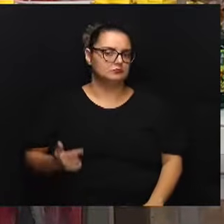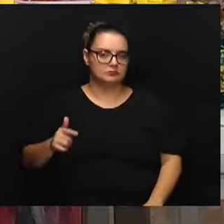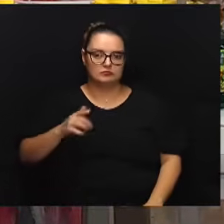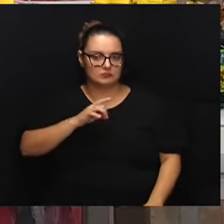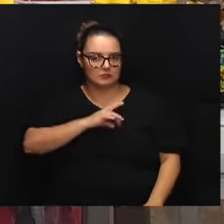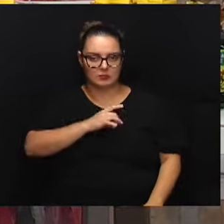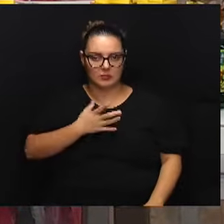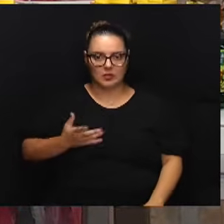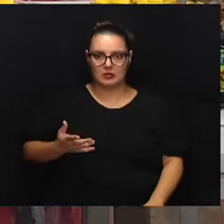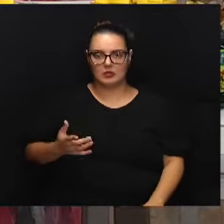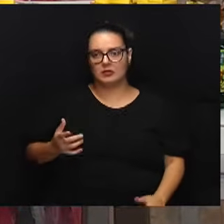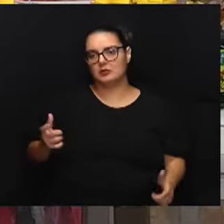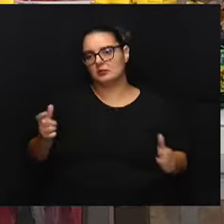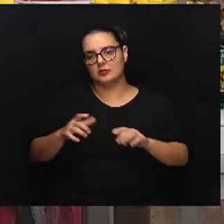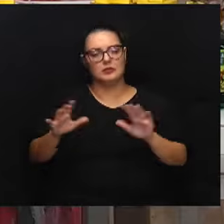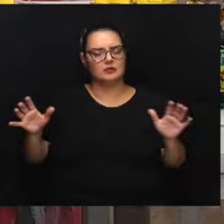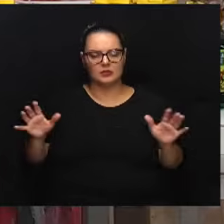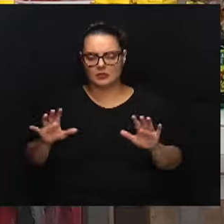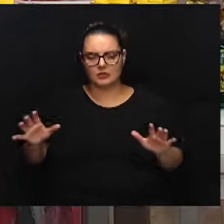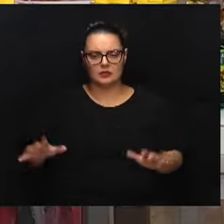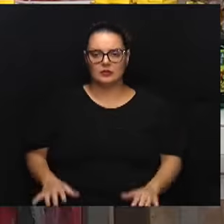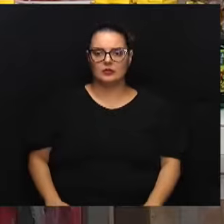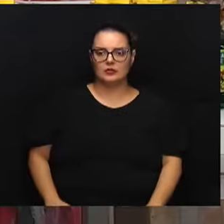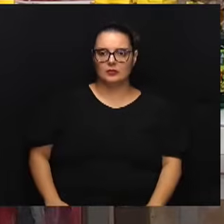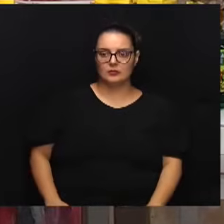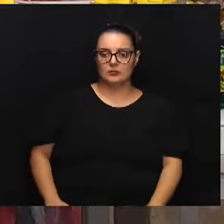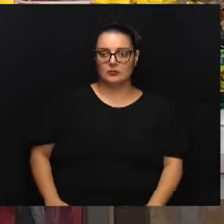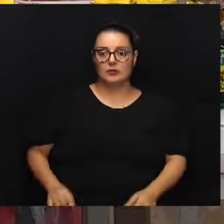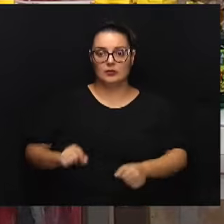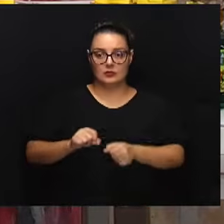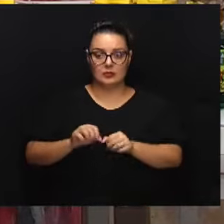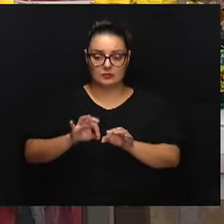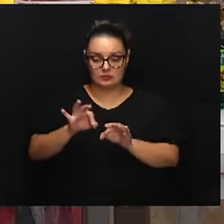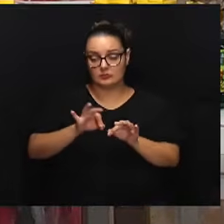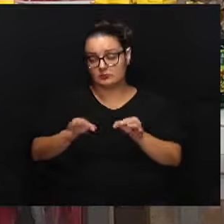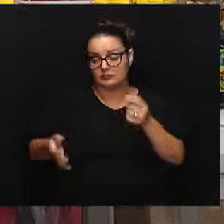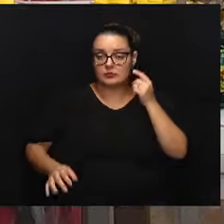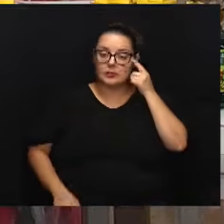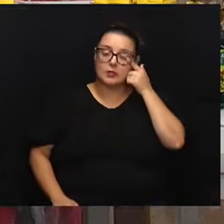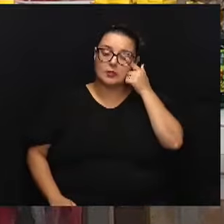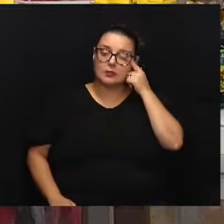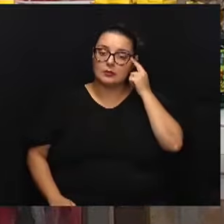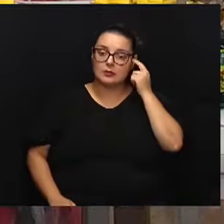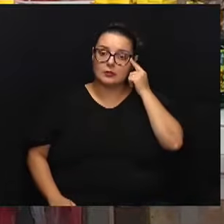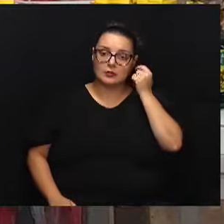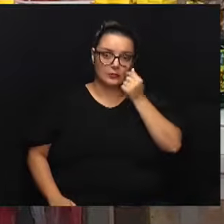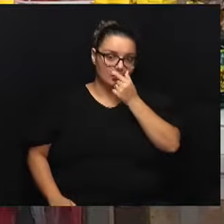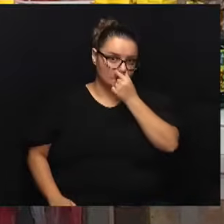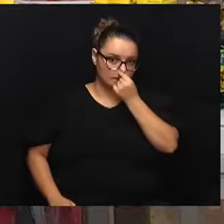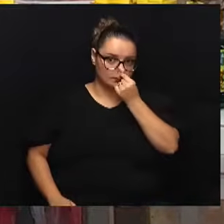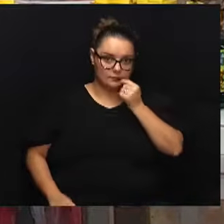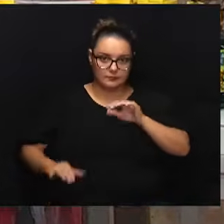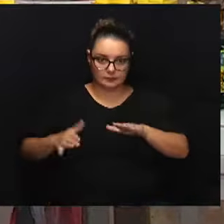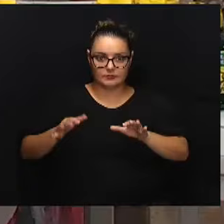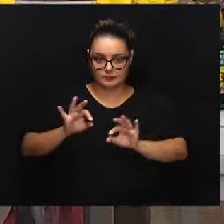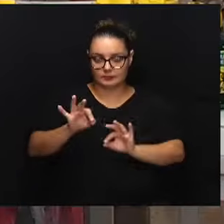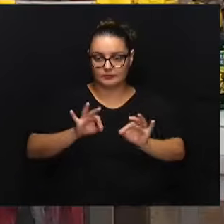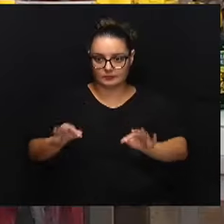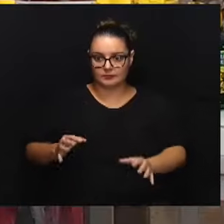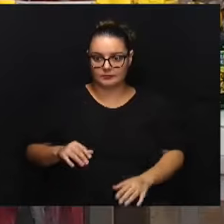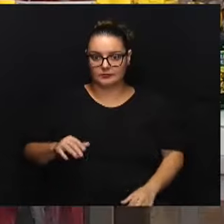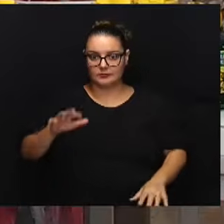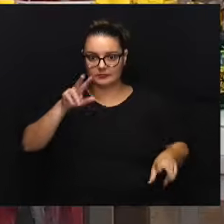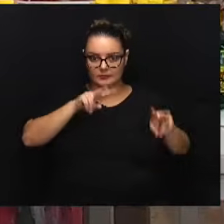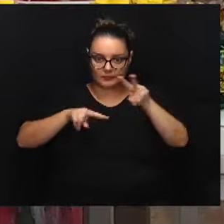que ser pequeno, tem que ser de tamanho. Não, aqui a gente só tá fazendo nessa dimensão porque para caber na mesa certinho e ficar mais ilustrativo